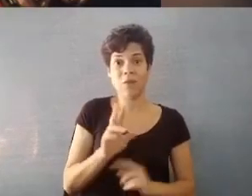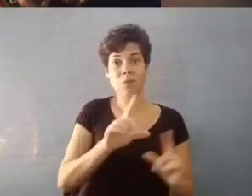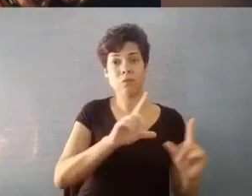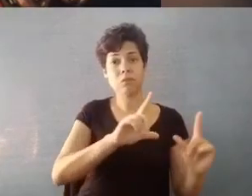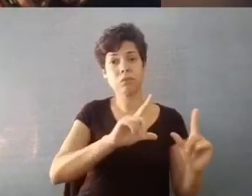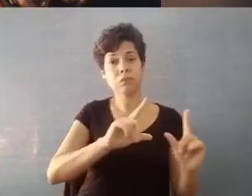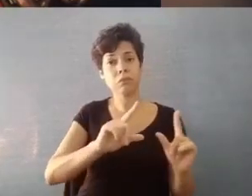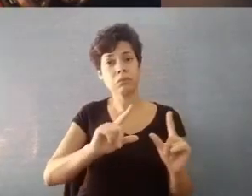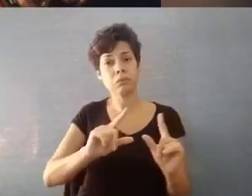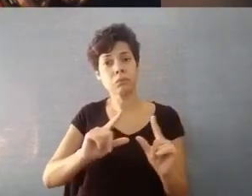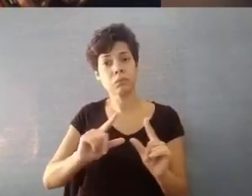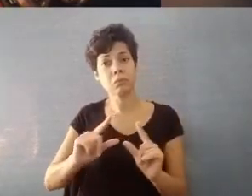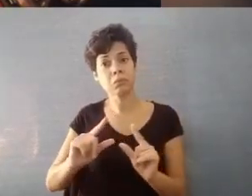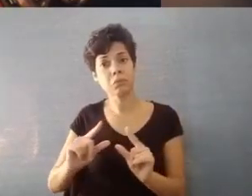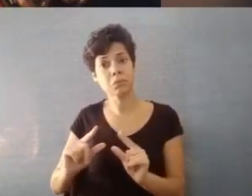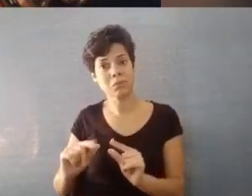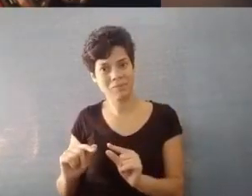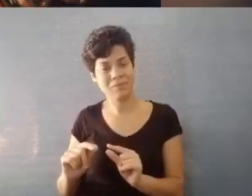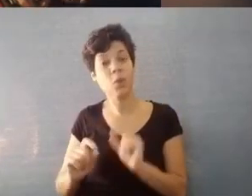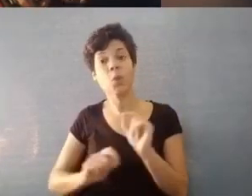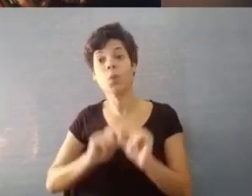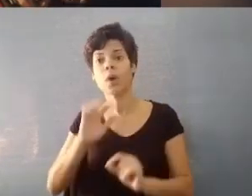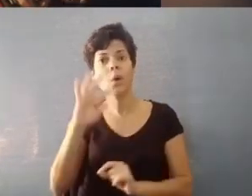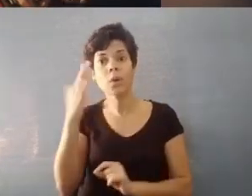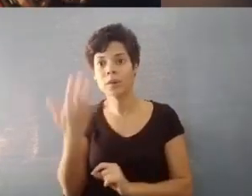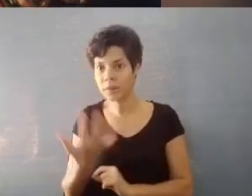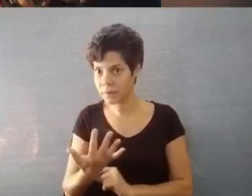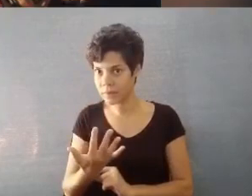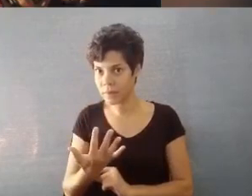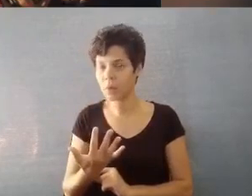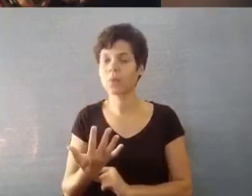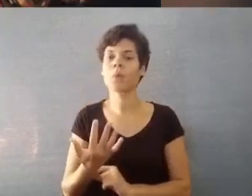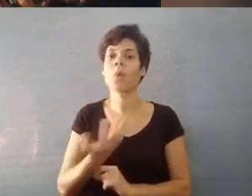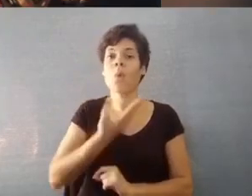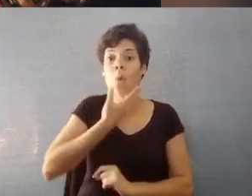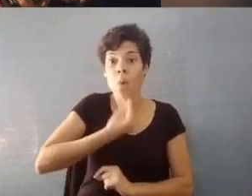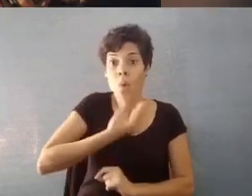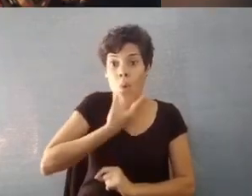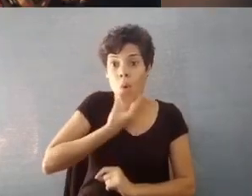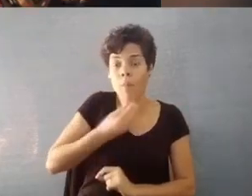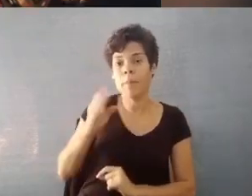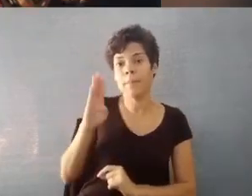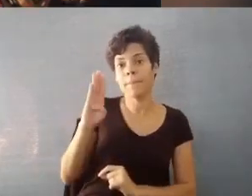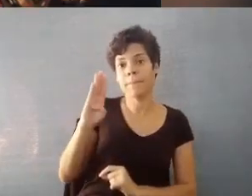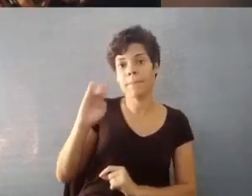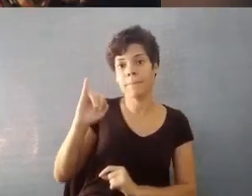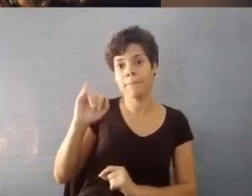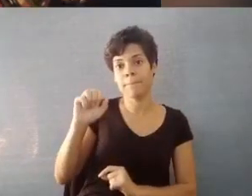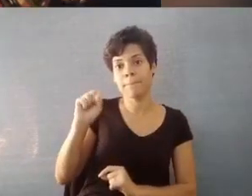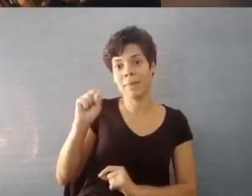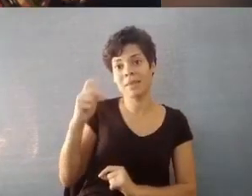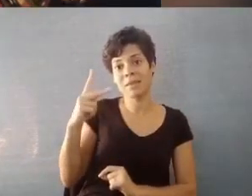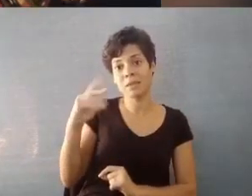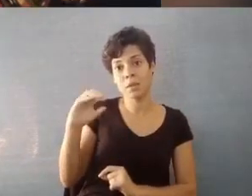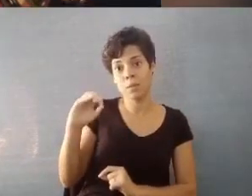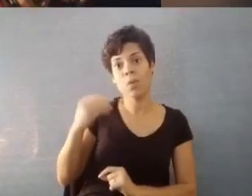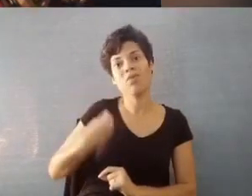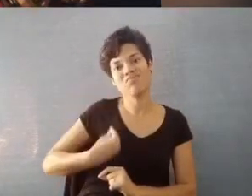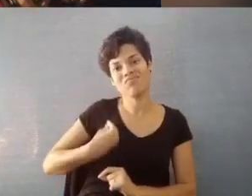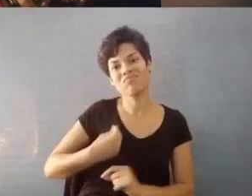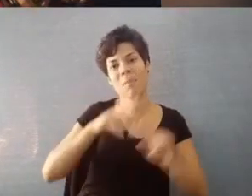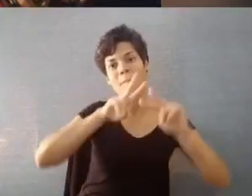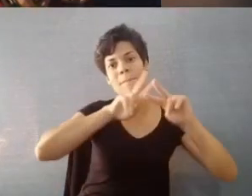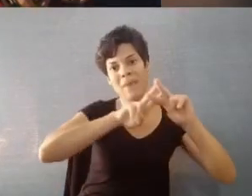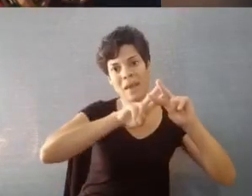tempo. A gota d'água foi a morte de um bispo na prisão.